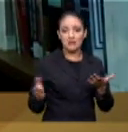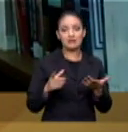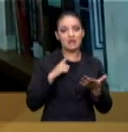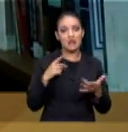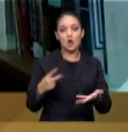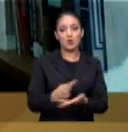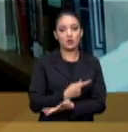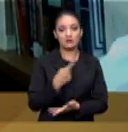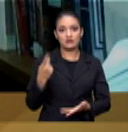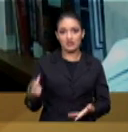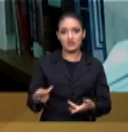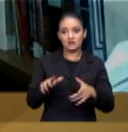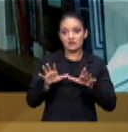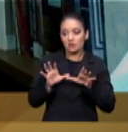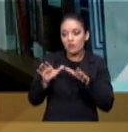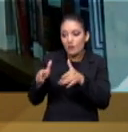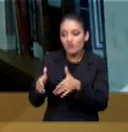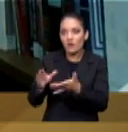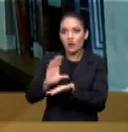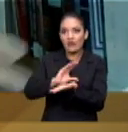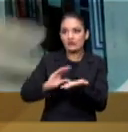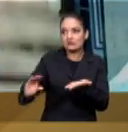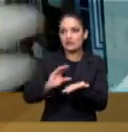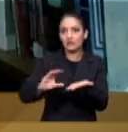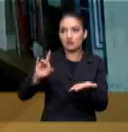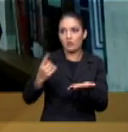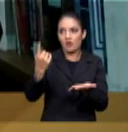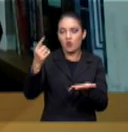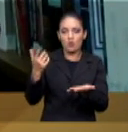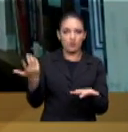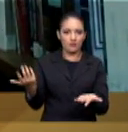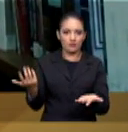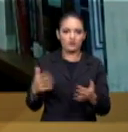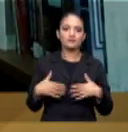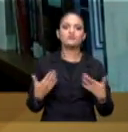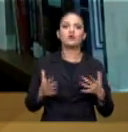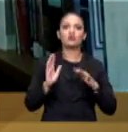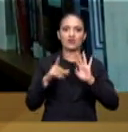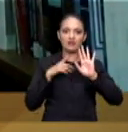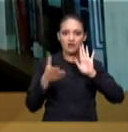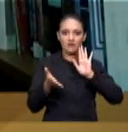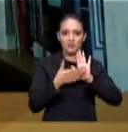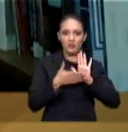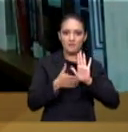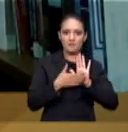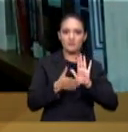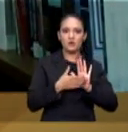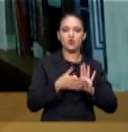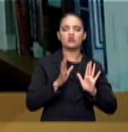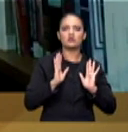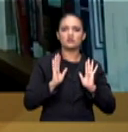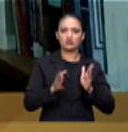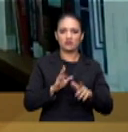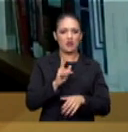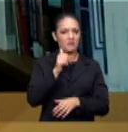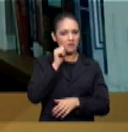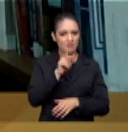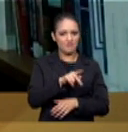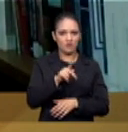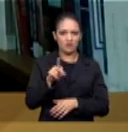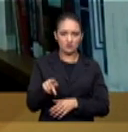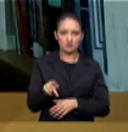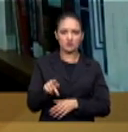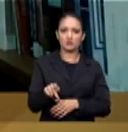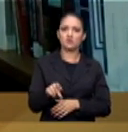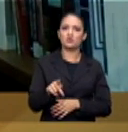acolhimento singelo, já que já houve propostas, a professora Isabel Derzi, eu integrei uma comissão